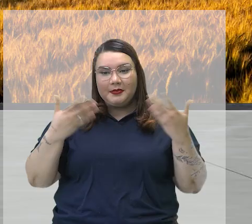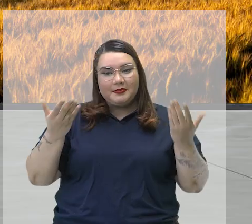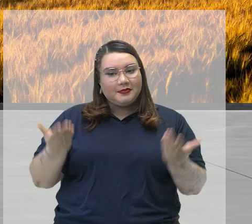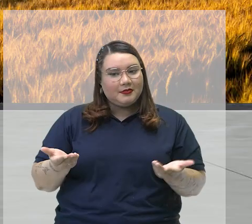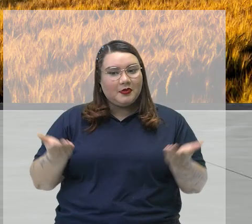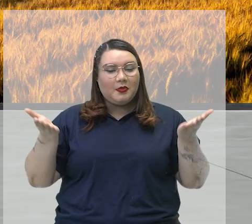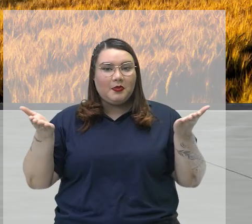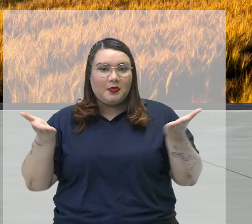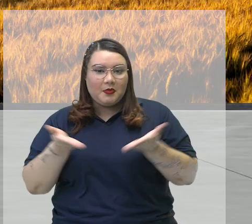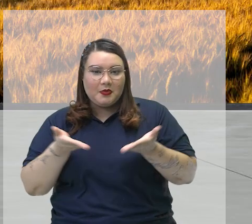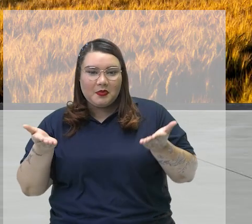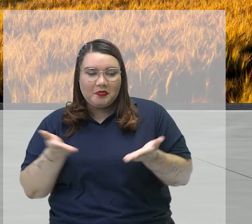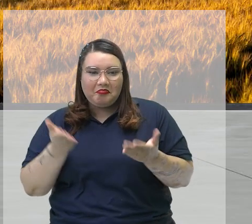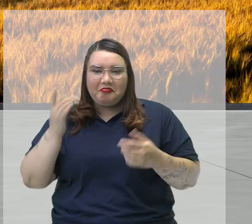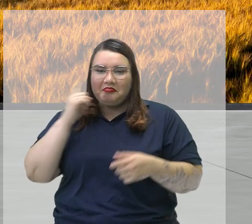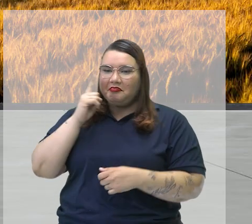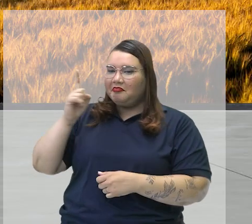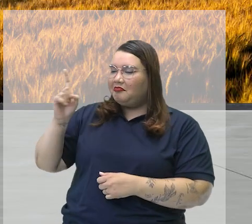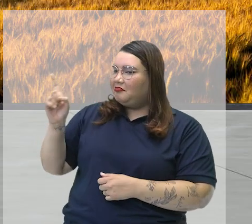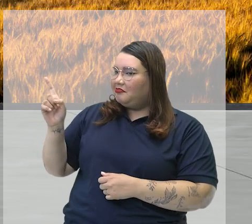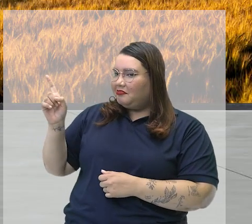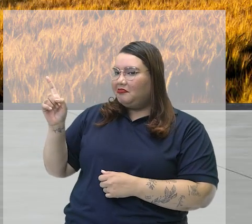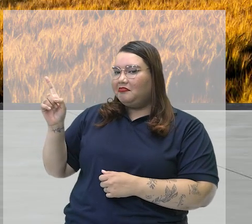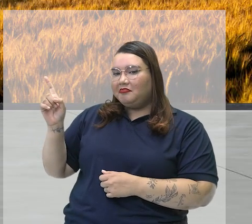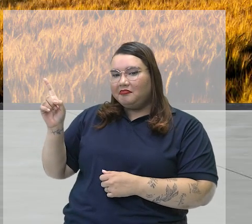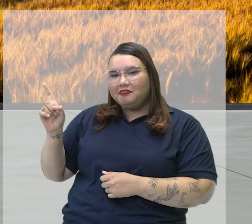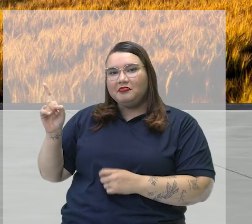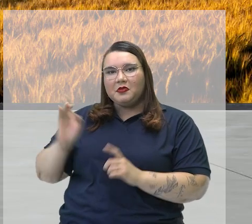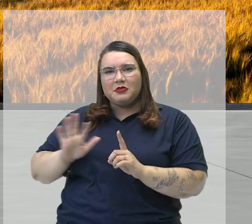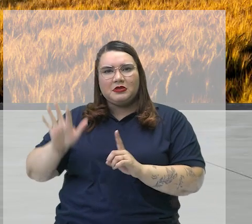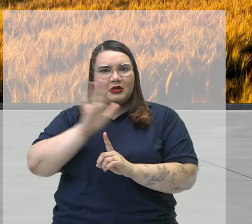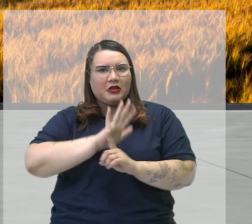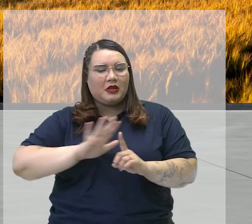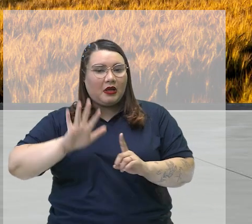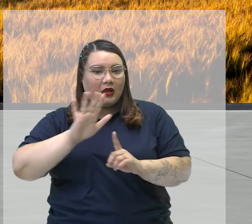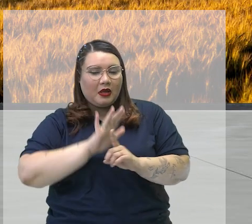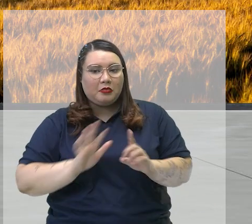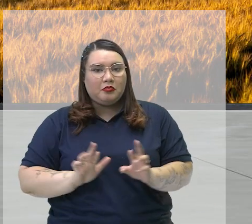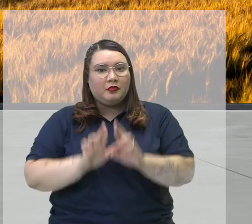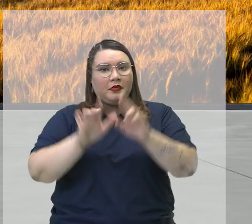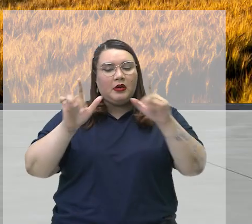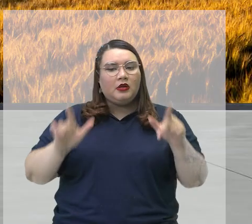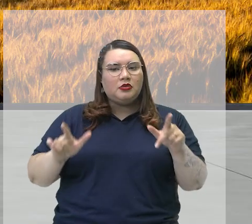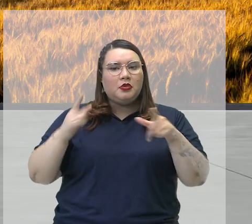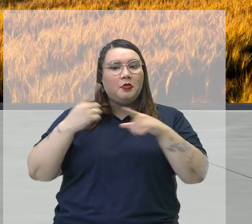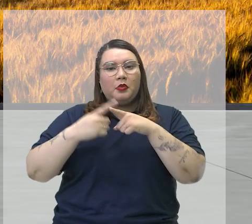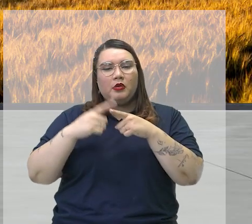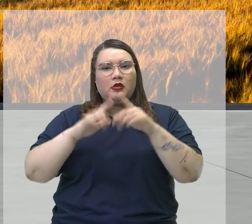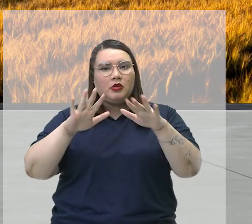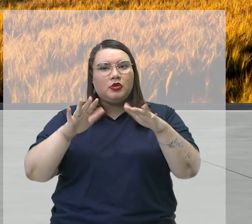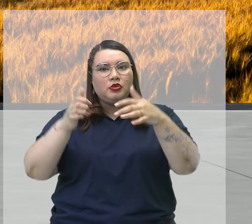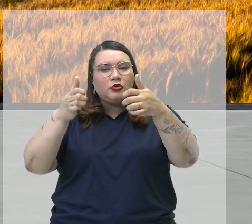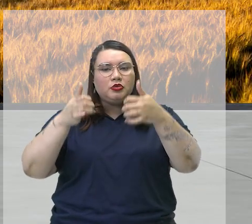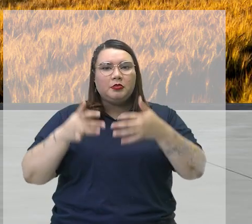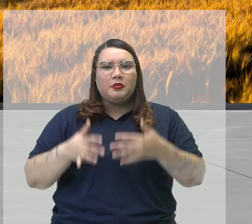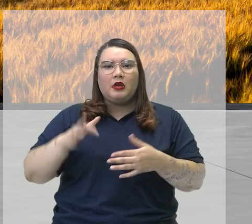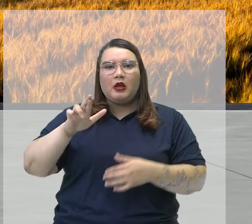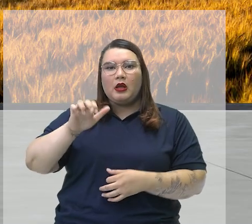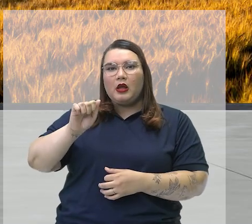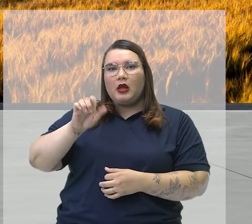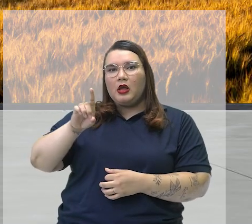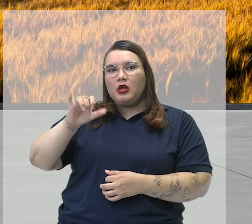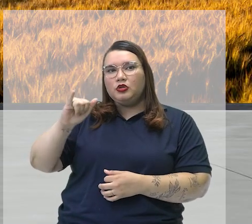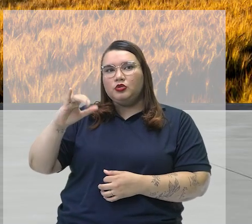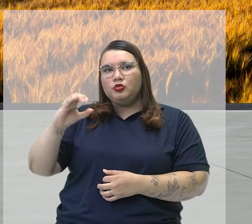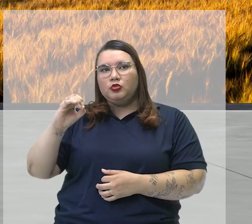Muito bem, pessoal, olha onde nós estamos aqui. Quando se fala em radioatividade, nós